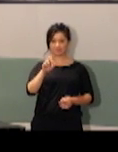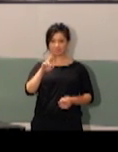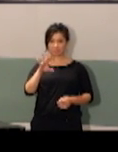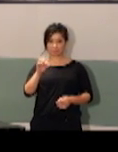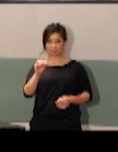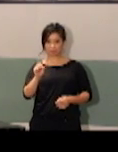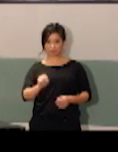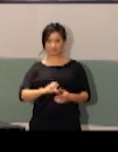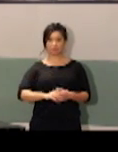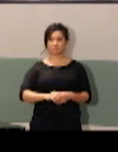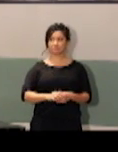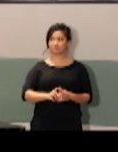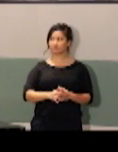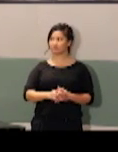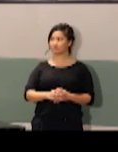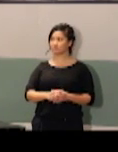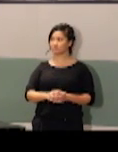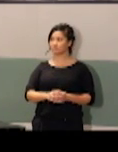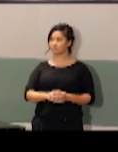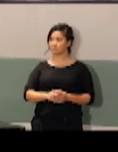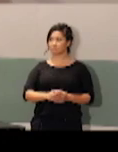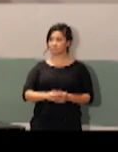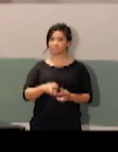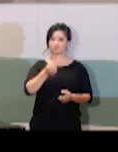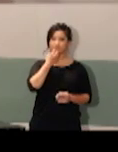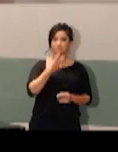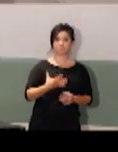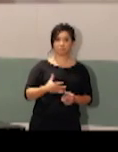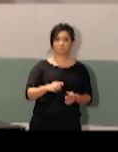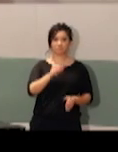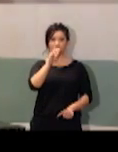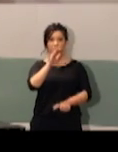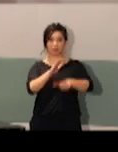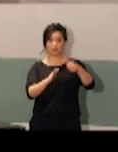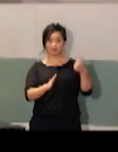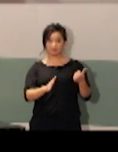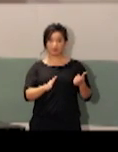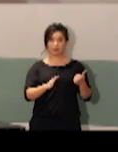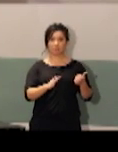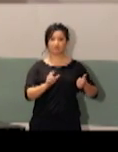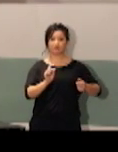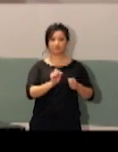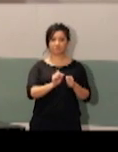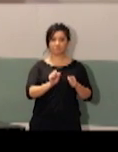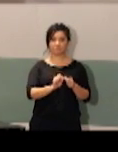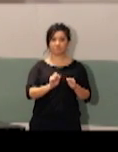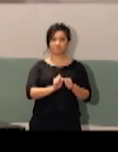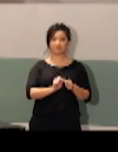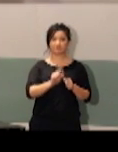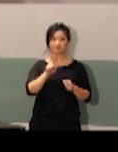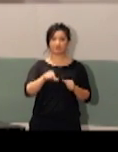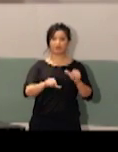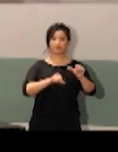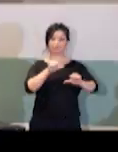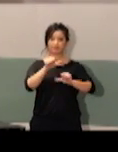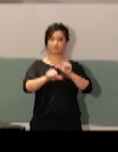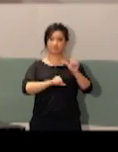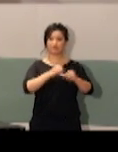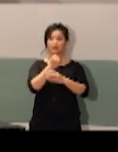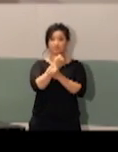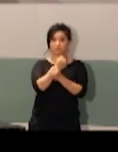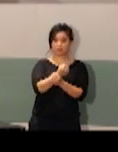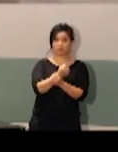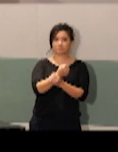A primeira coisa que fiz com relação à segurança pública foi mudar a política de segurança pública, porque a que estava